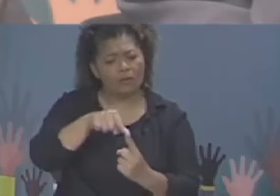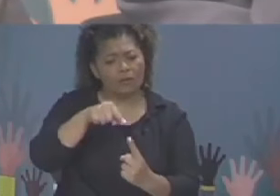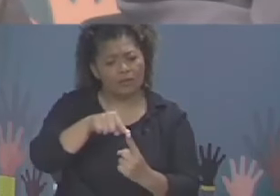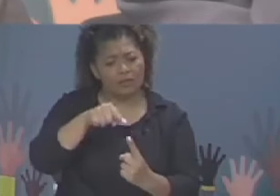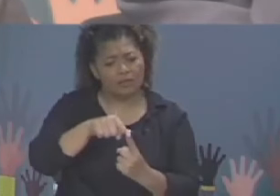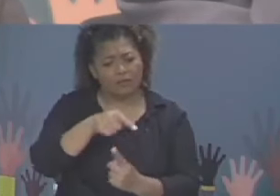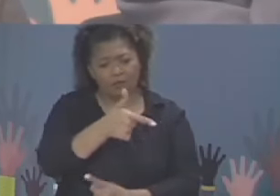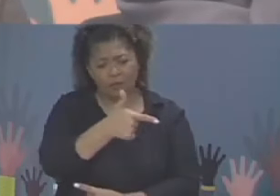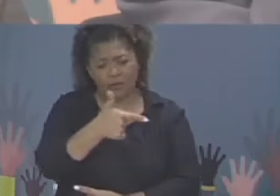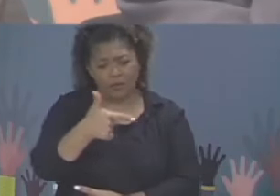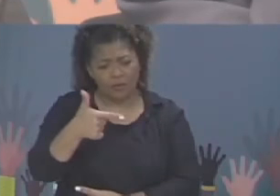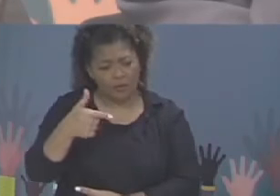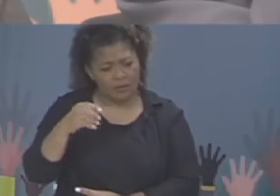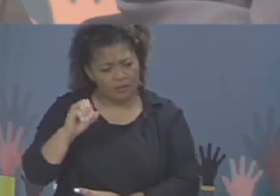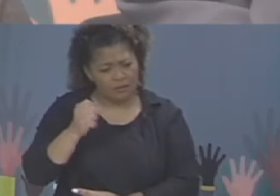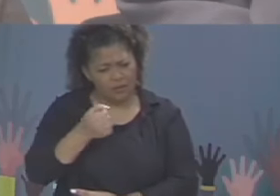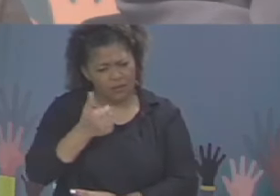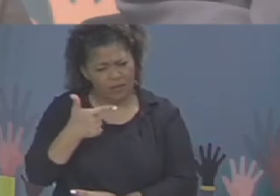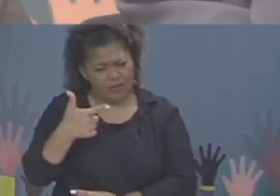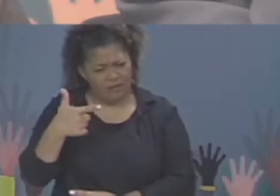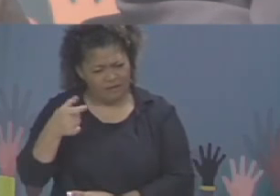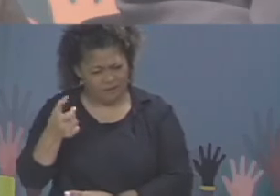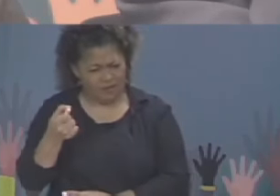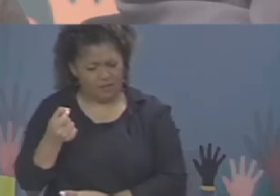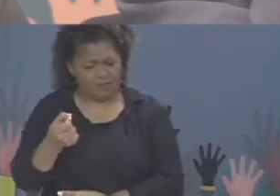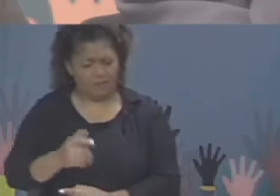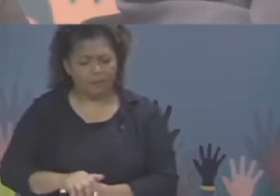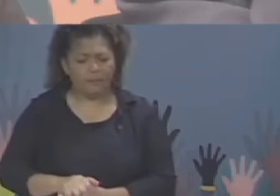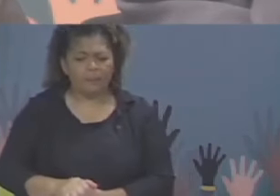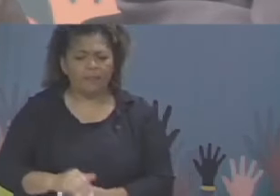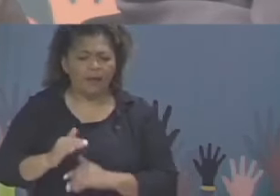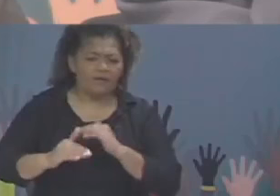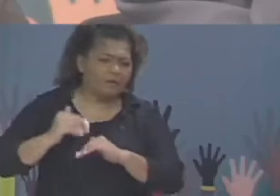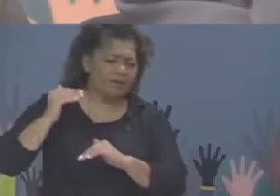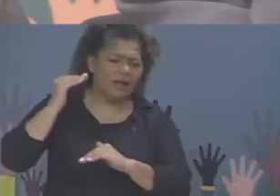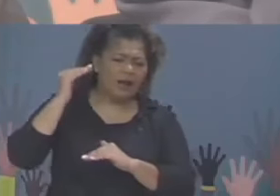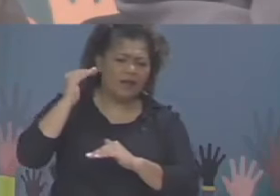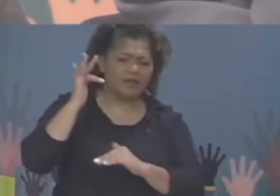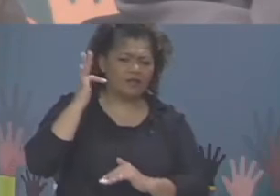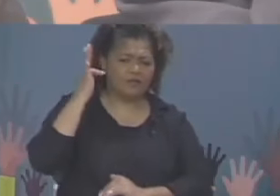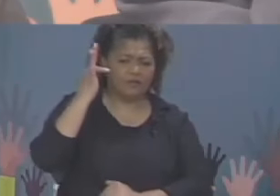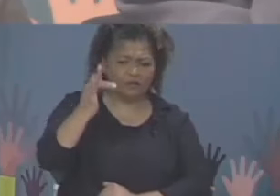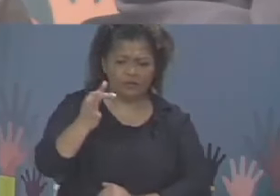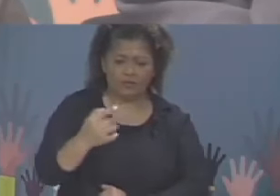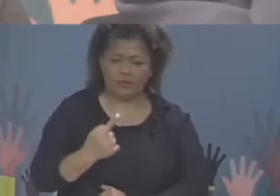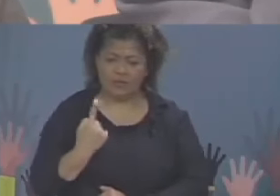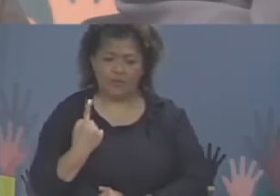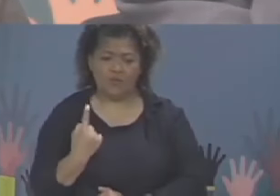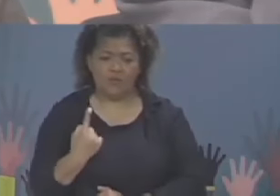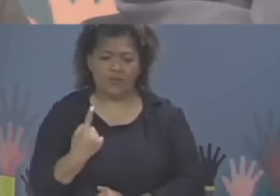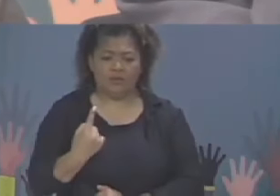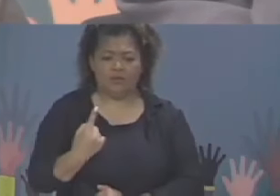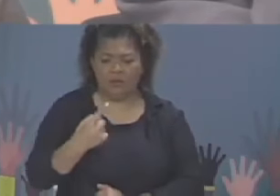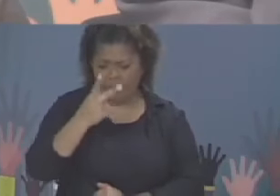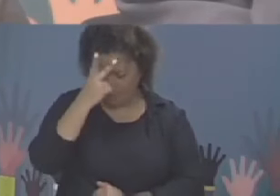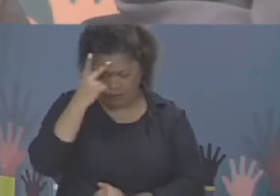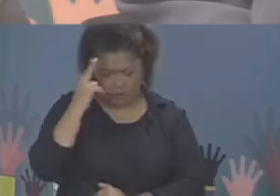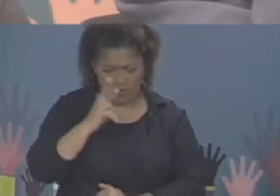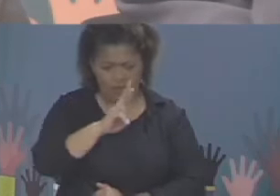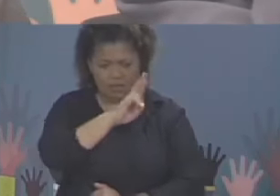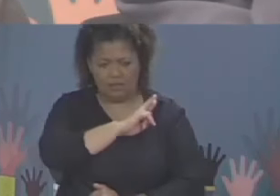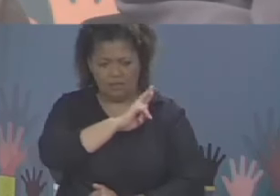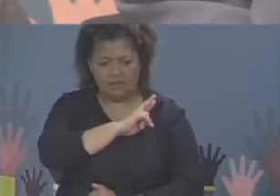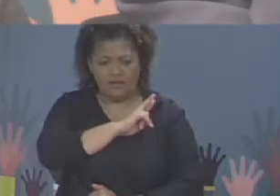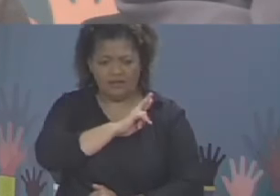de 2020. É um projeto que vai para além da nossa gestão, não é um projeto só de uma gestão. O Orienta-Psi passa pela